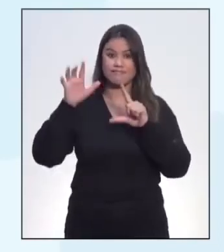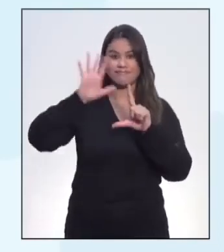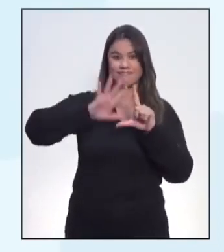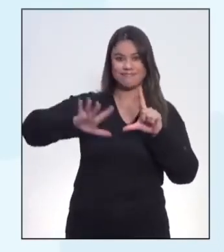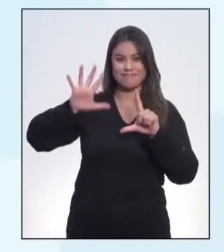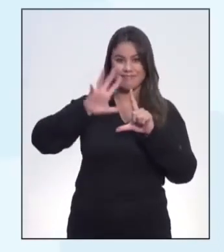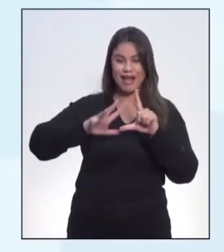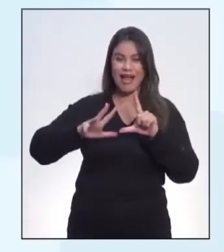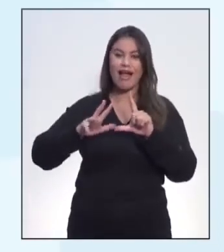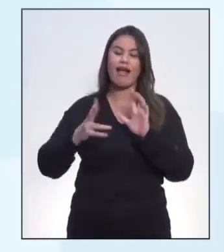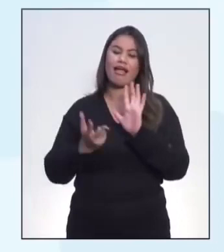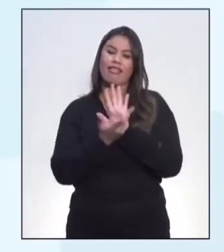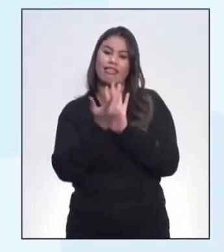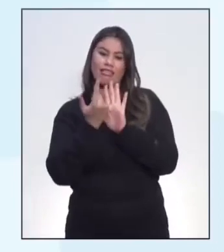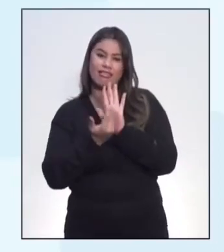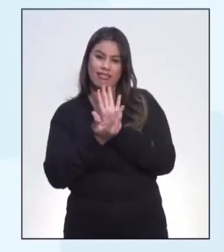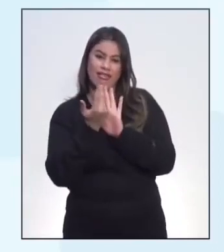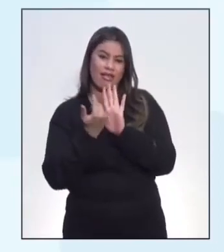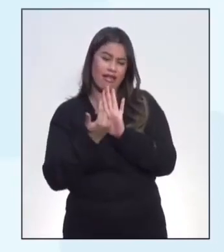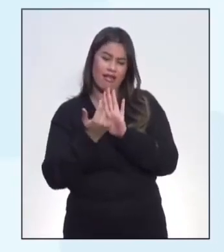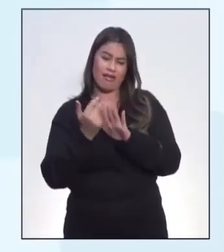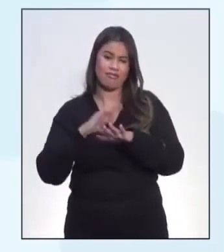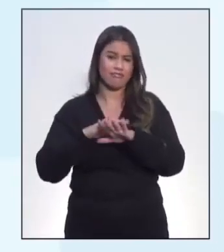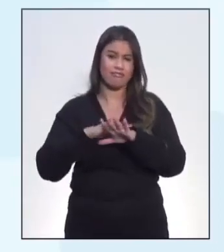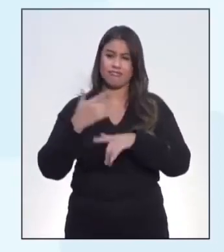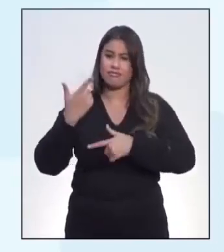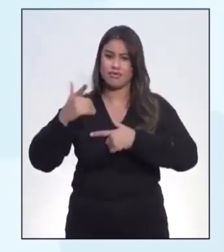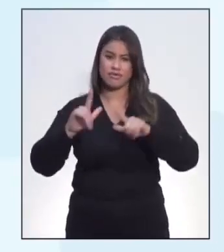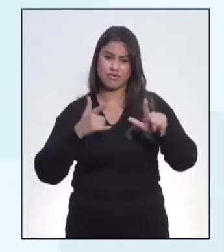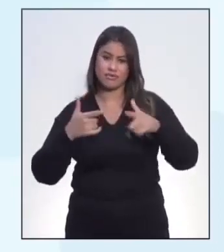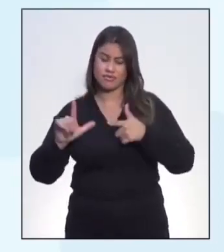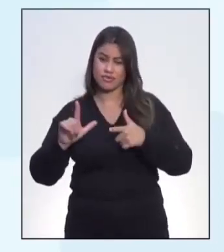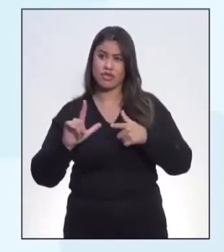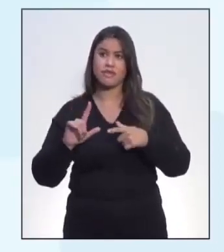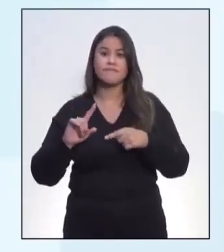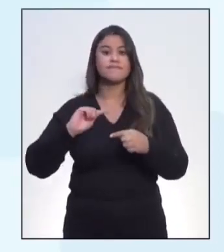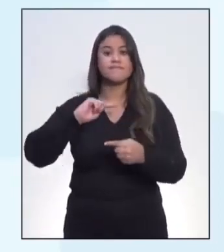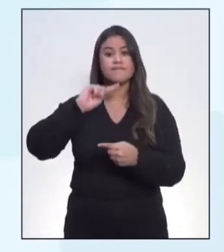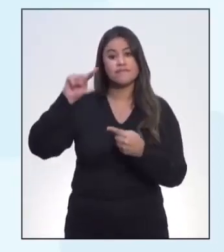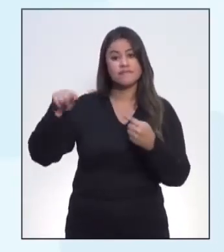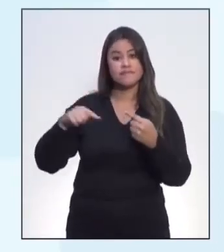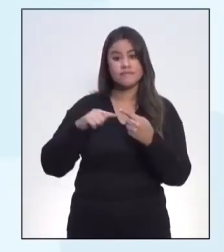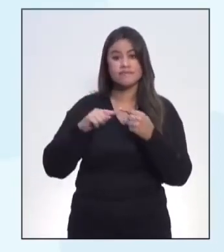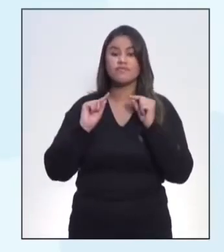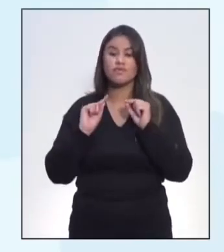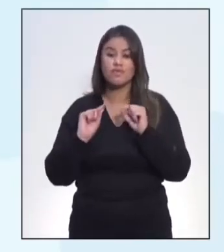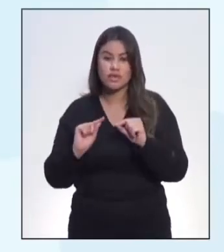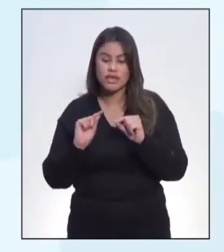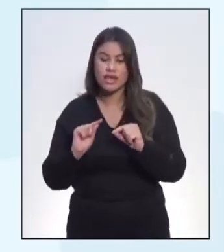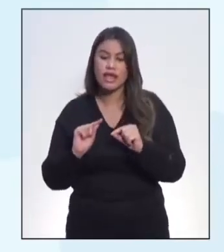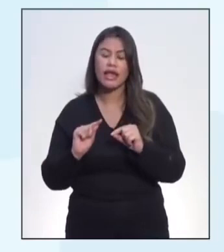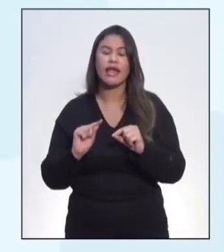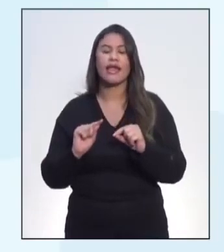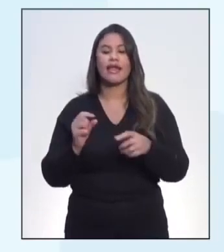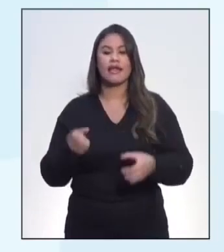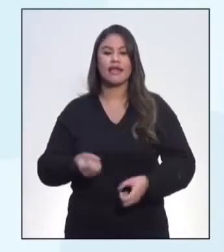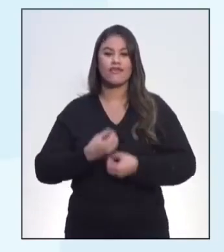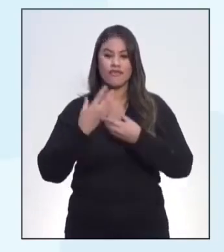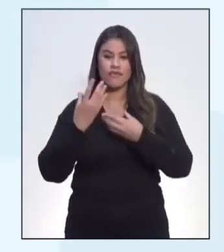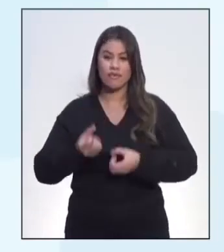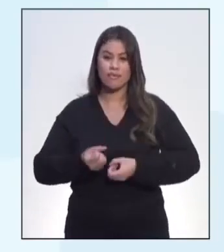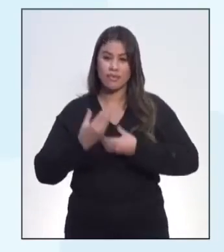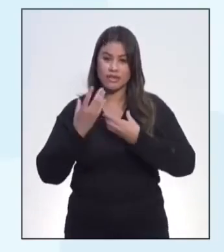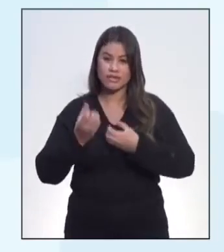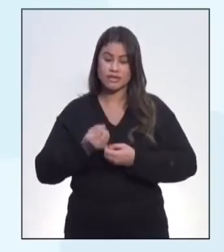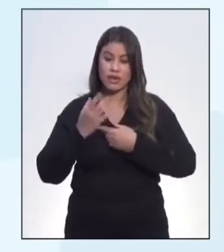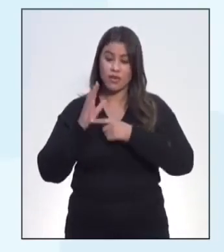ilustrações, entre outras situações. Ou seja, o objetivo é trazer informações de forma